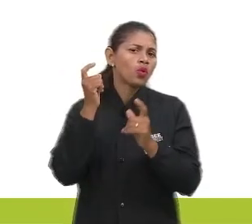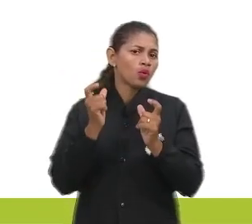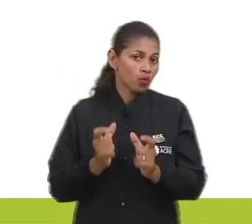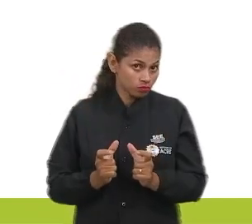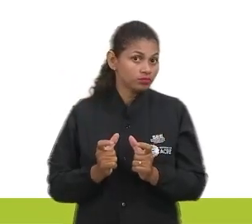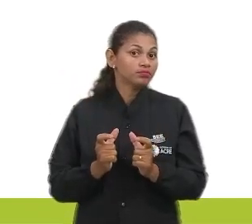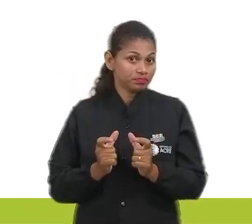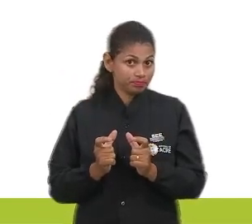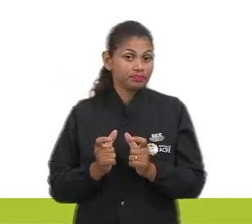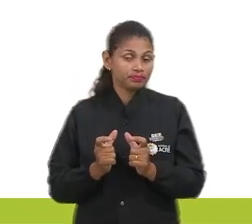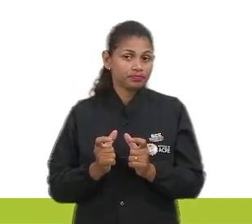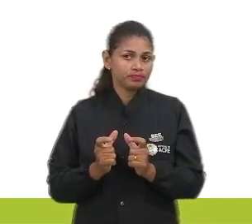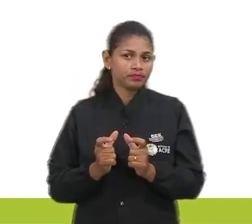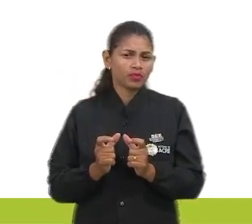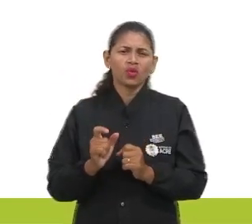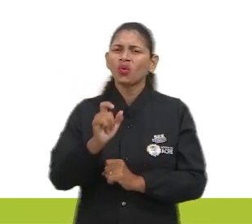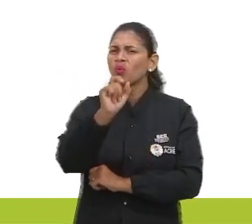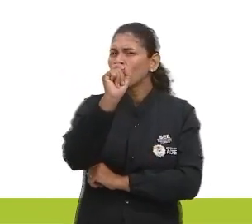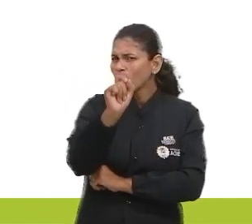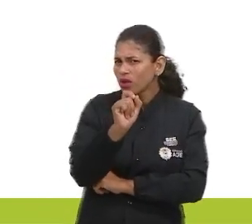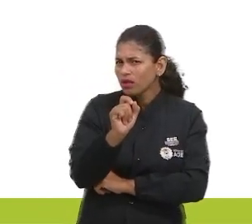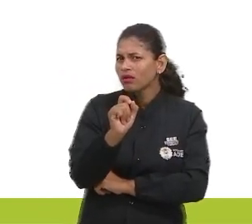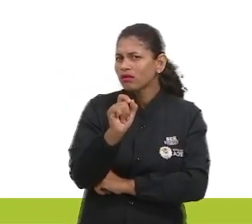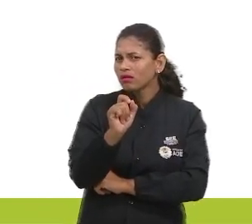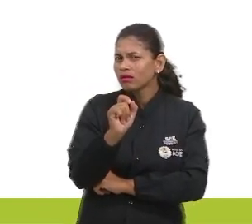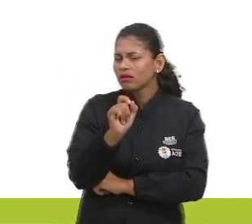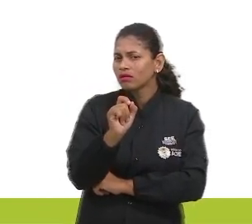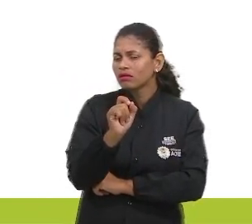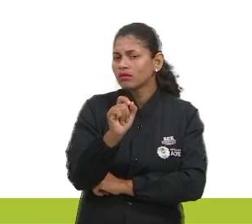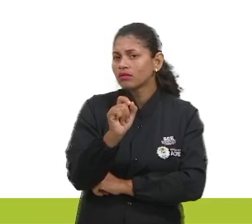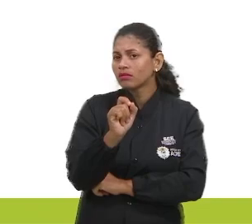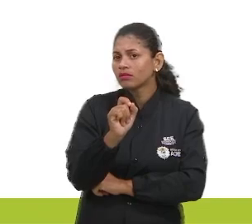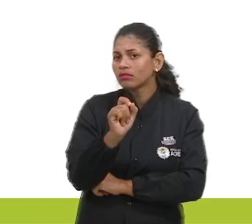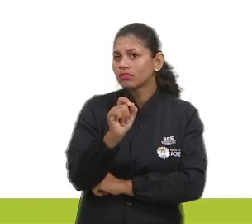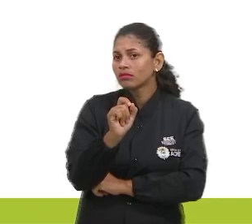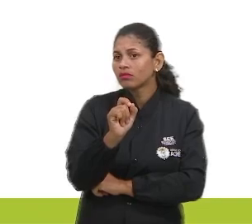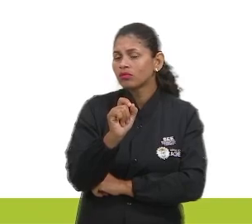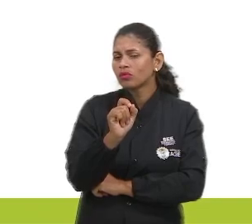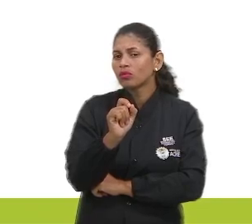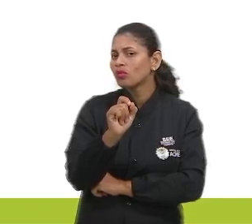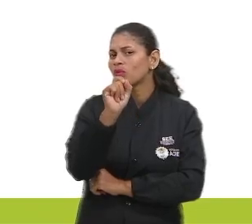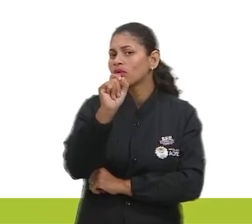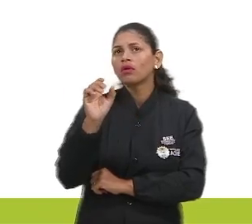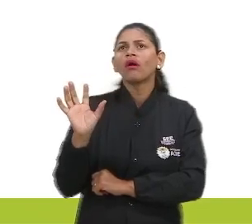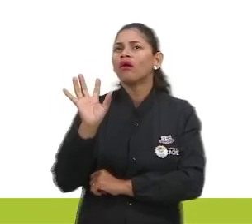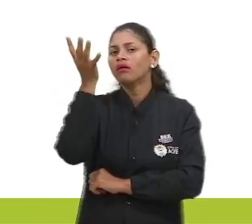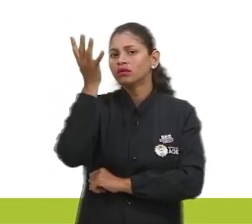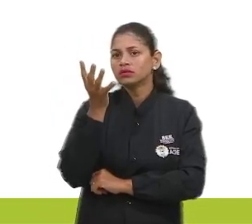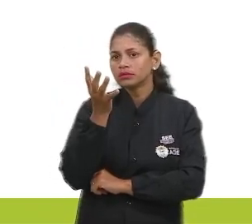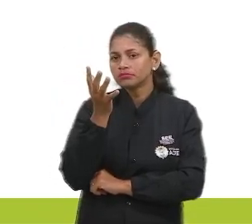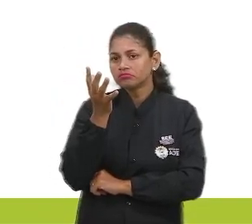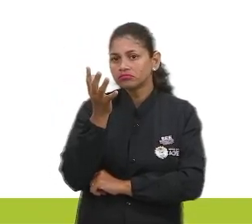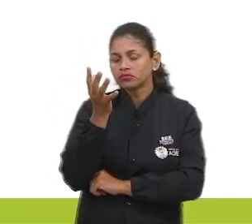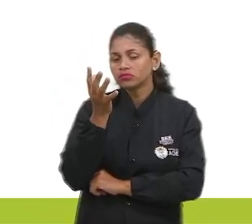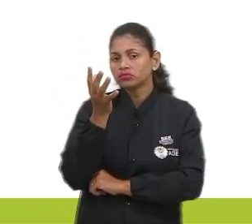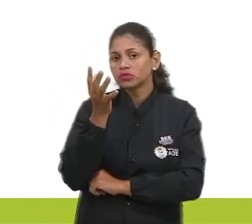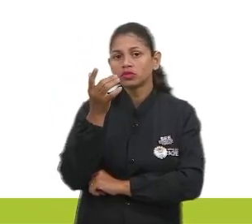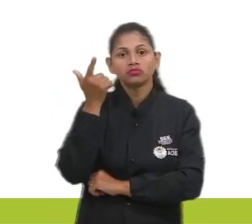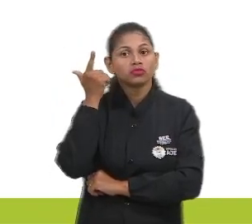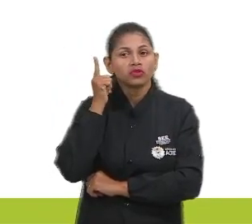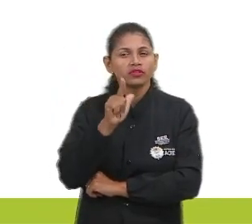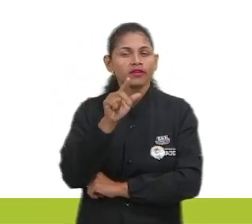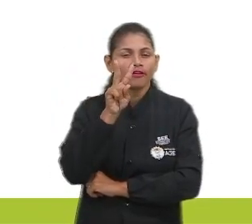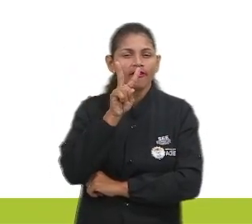localizados. O que? Qual seria a ação? Né? Obviamente, a gente consegue identificar que